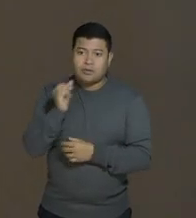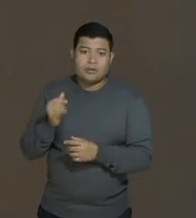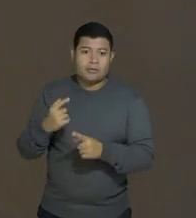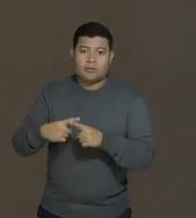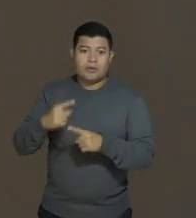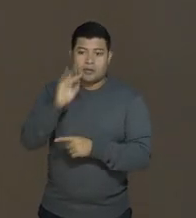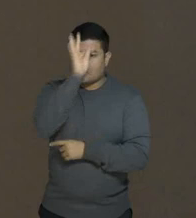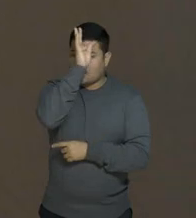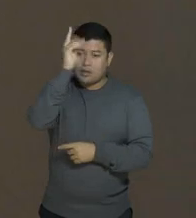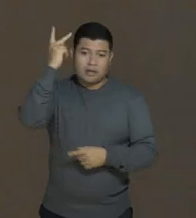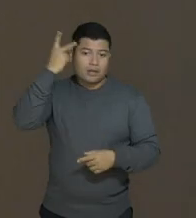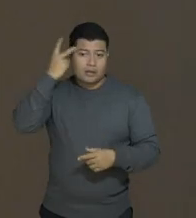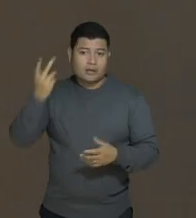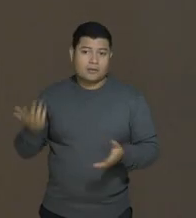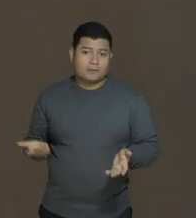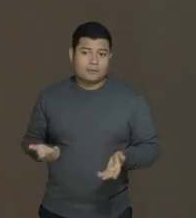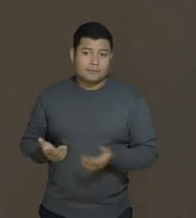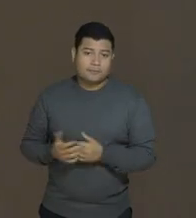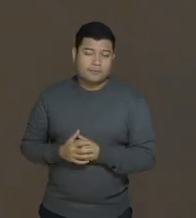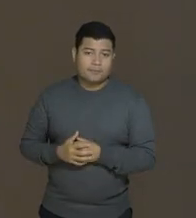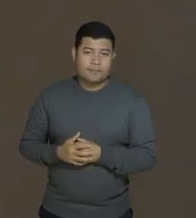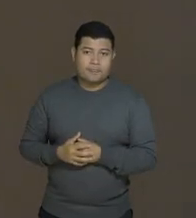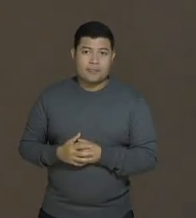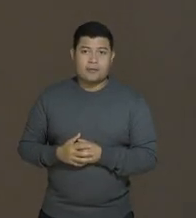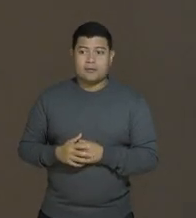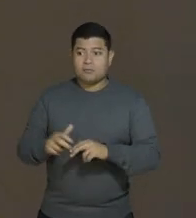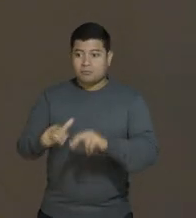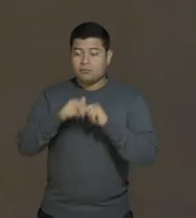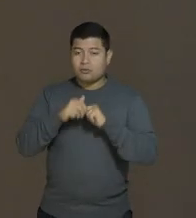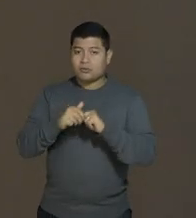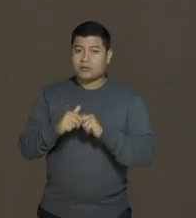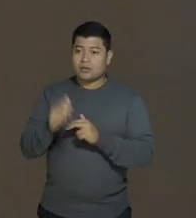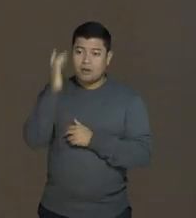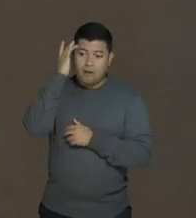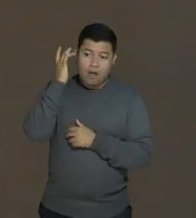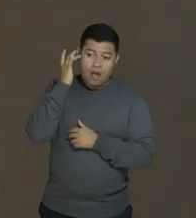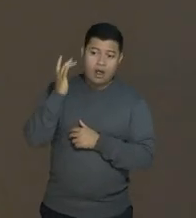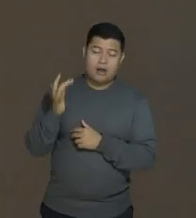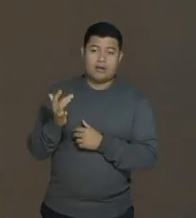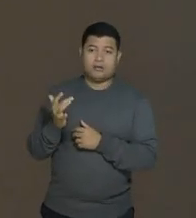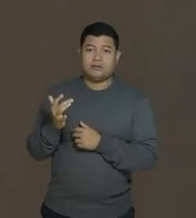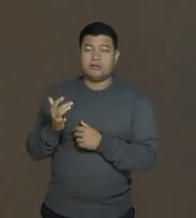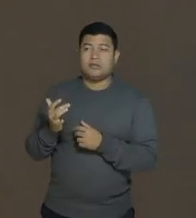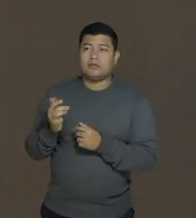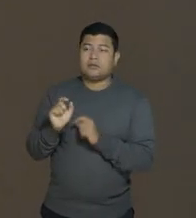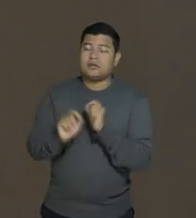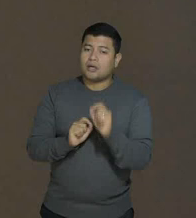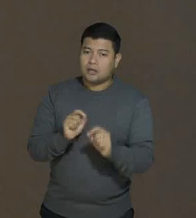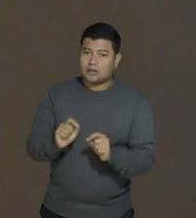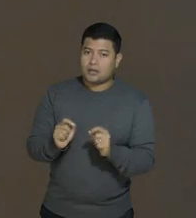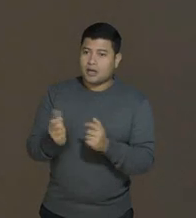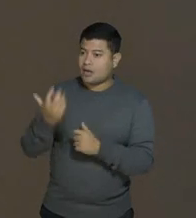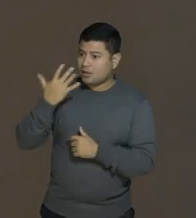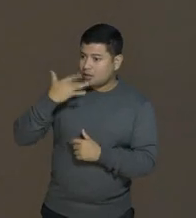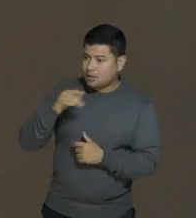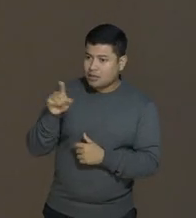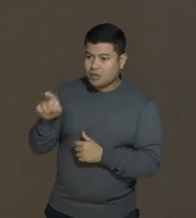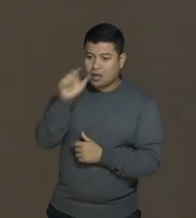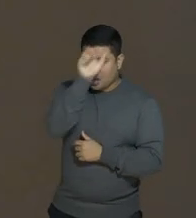isso que eu acho que tem que ser visto. Eu acho que tem que ser visto a criança na